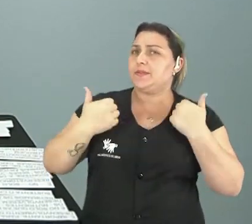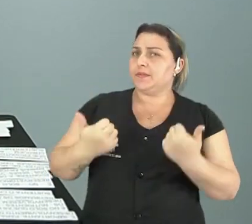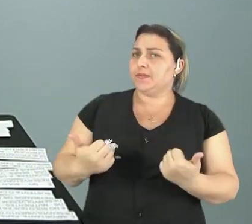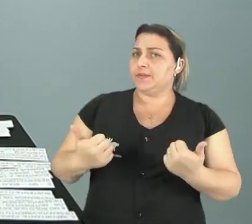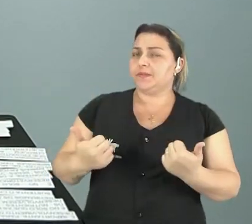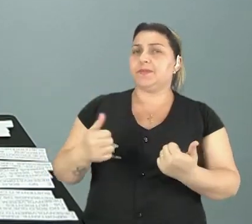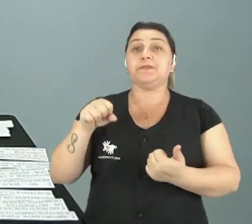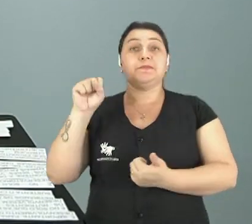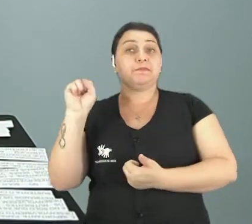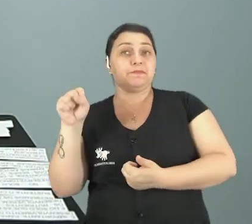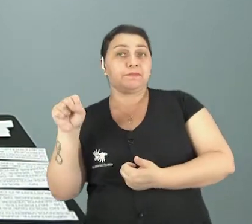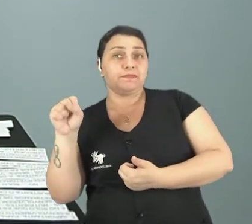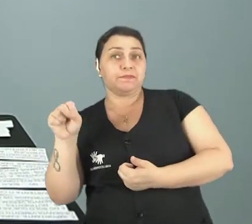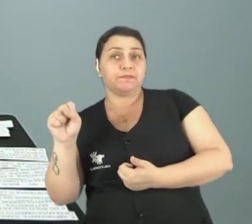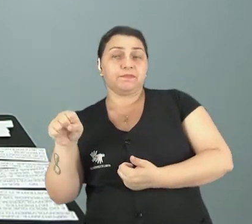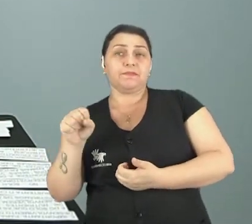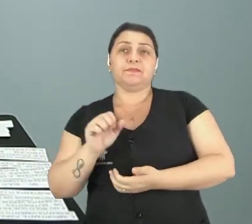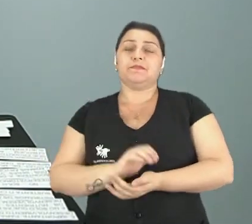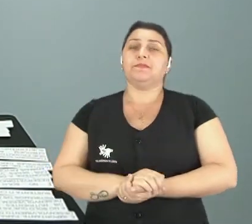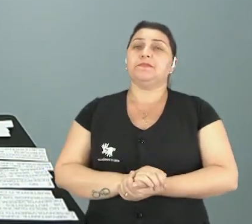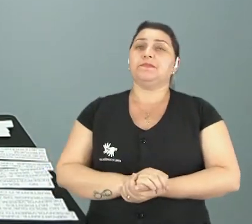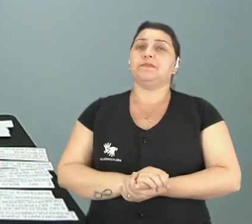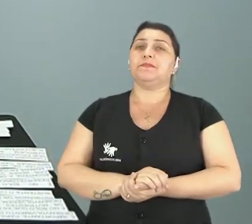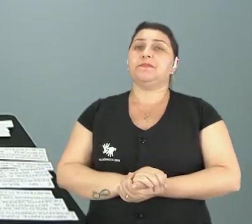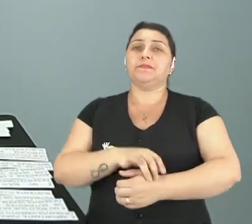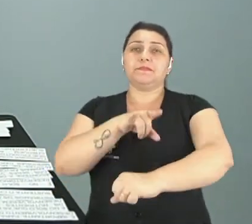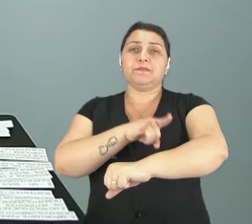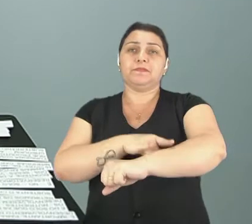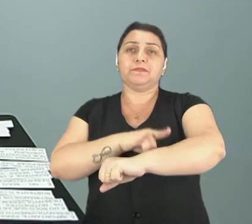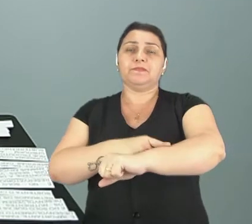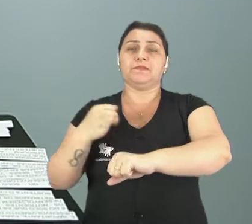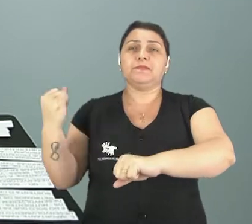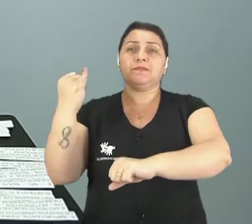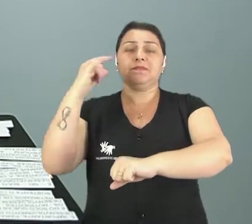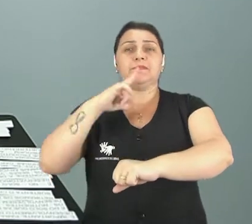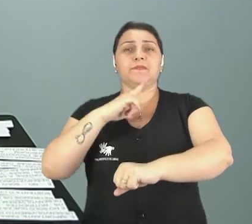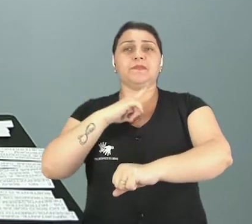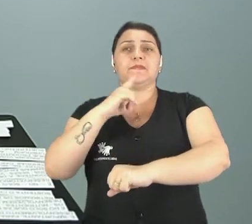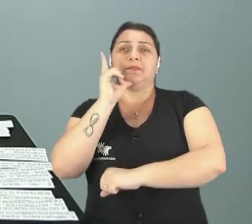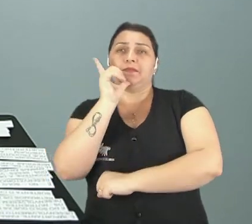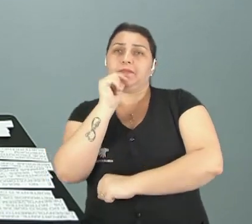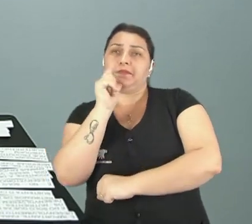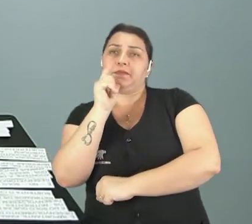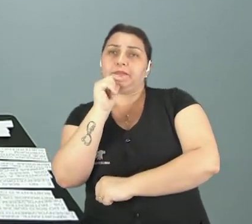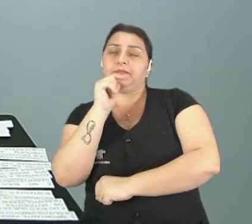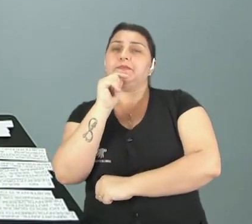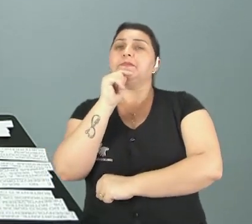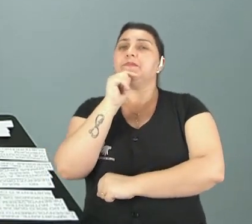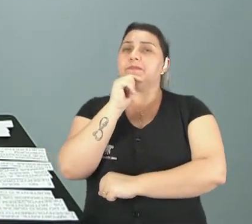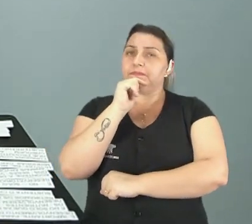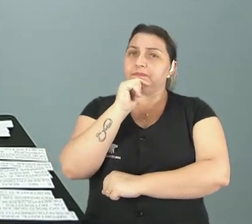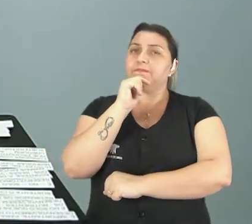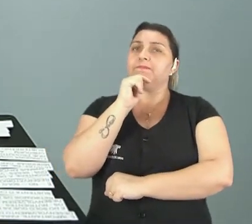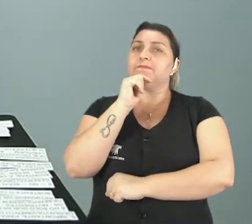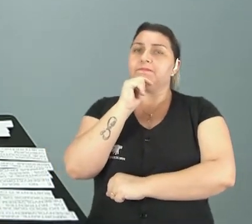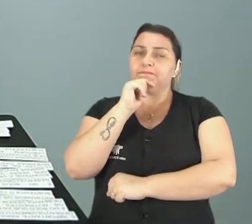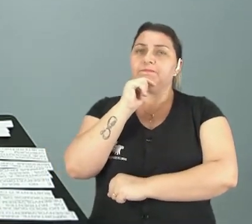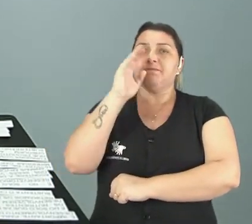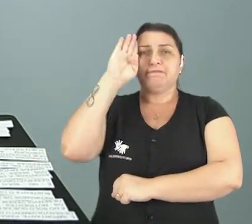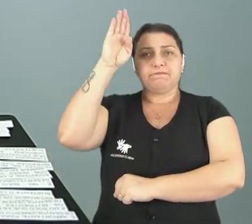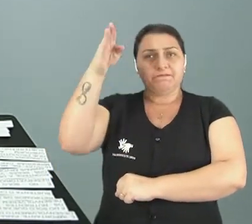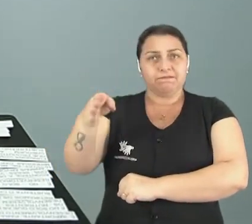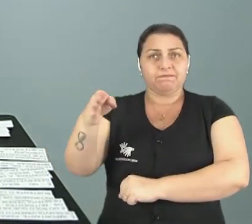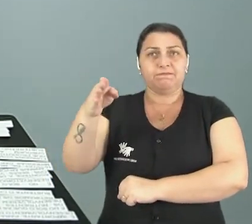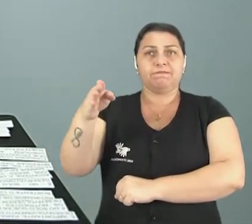mesmo? Sim. No banheiro é fundamental ter o quê? Água. A água é primordial